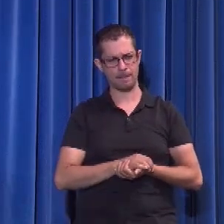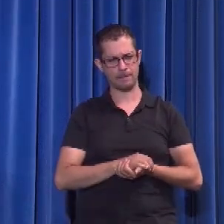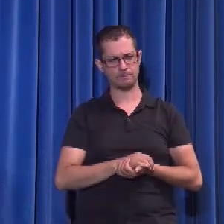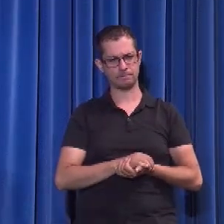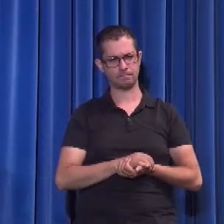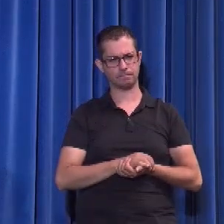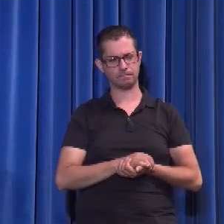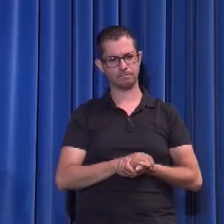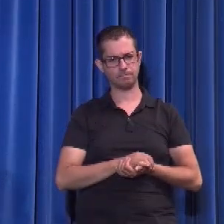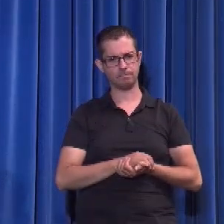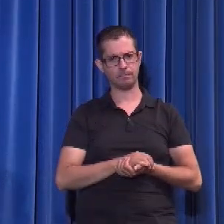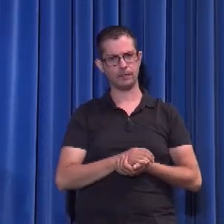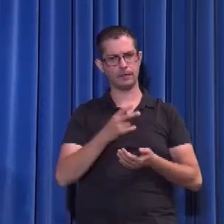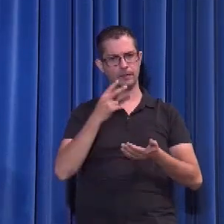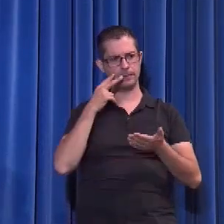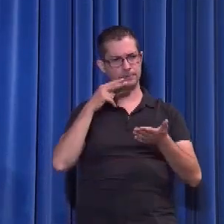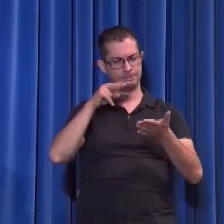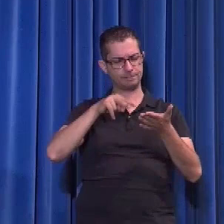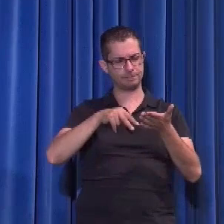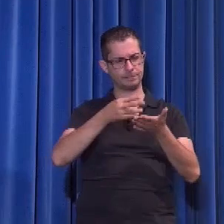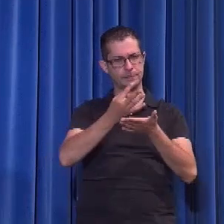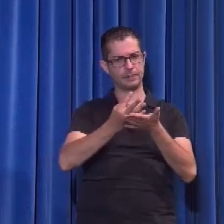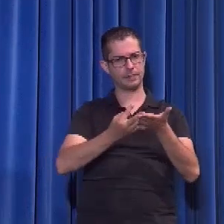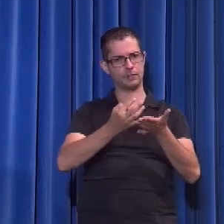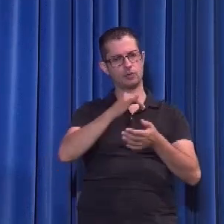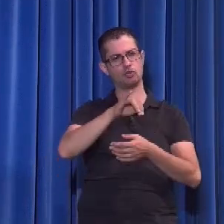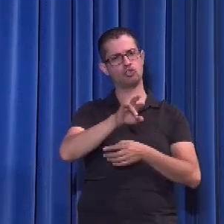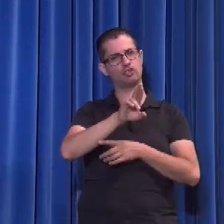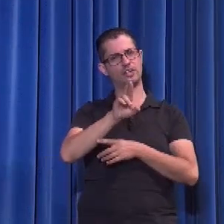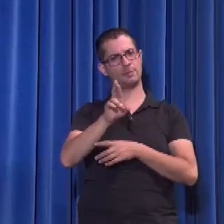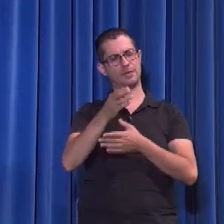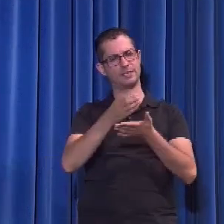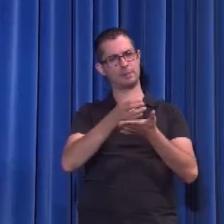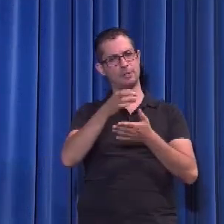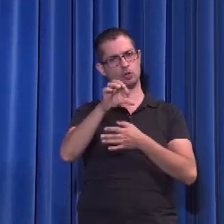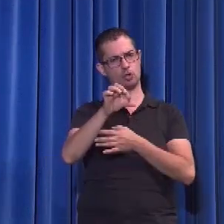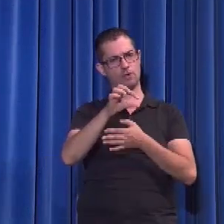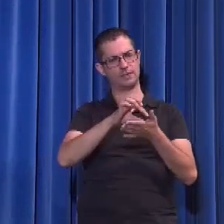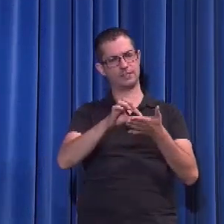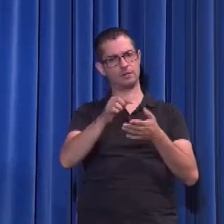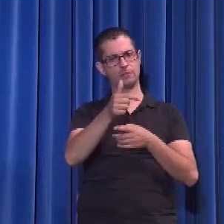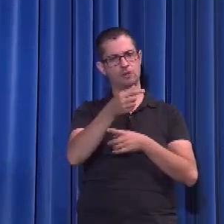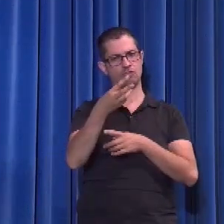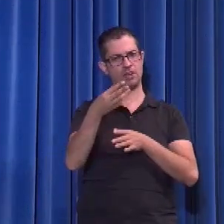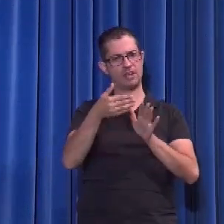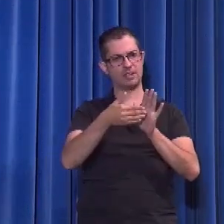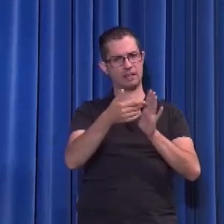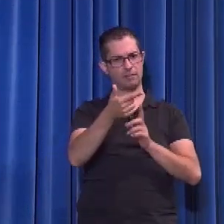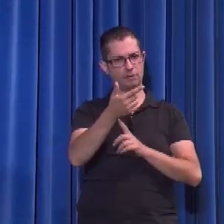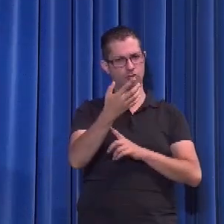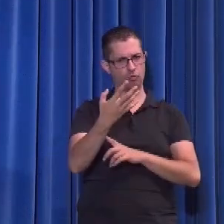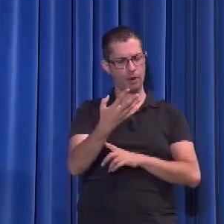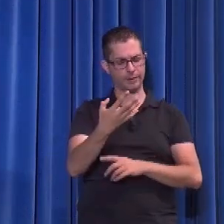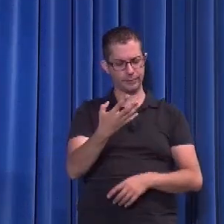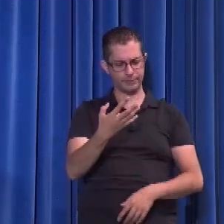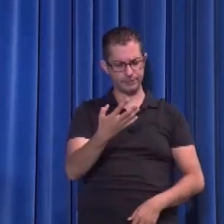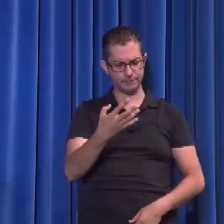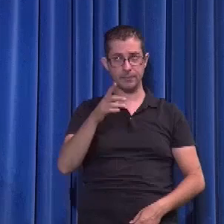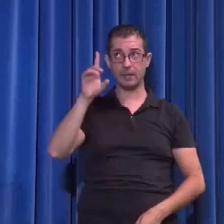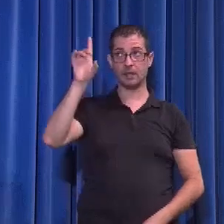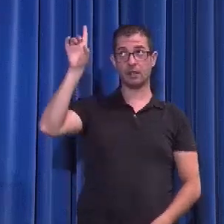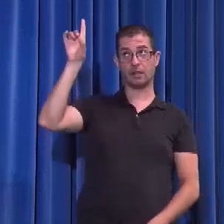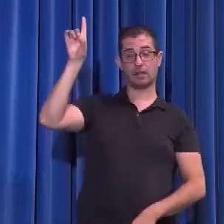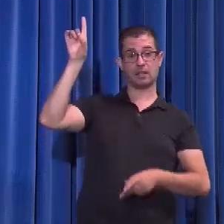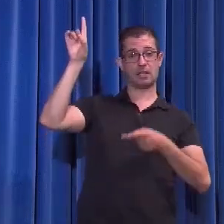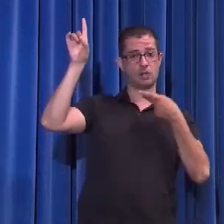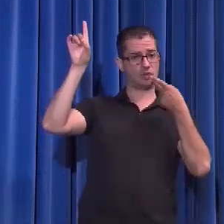Voltamos ao nosso texto. Jeremias 9, 23 a 24. Assim diz o Senhor: não se